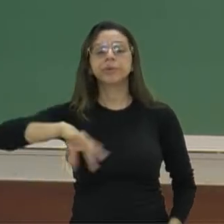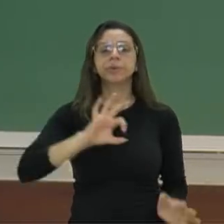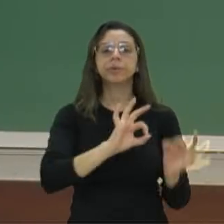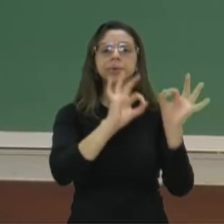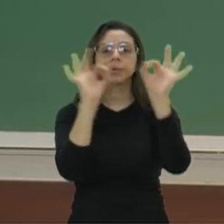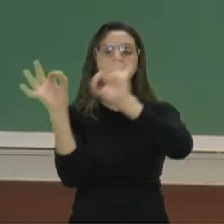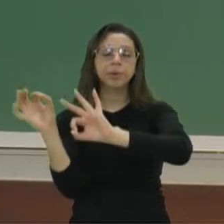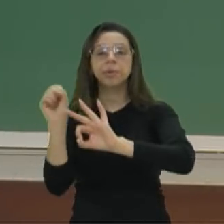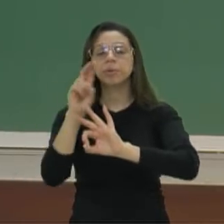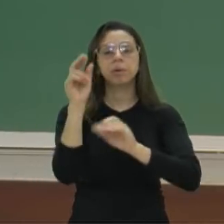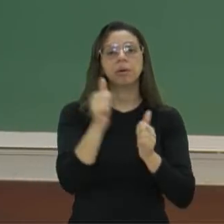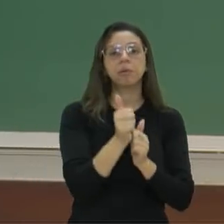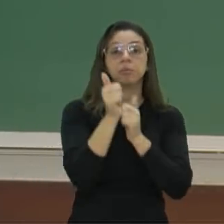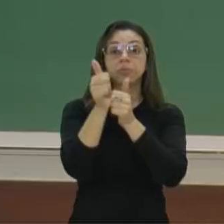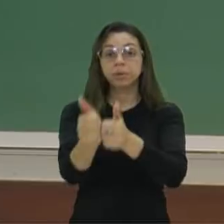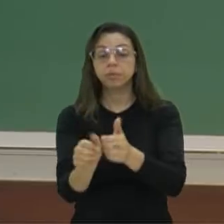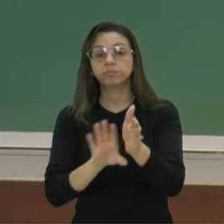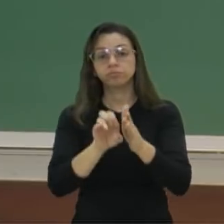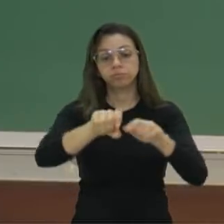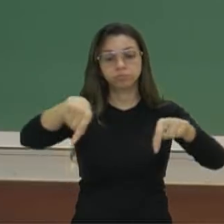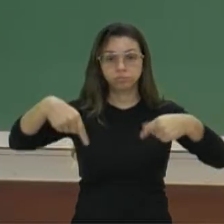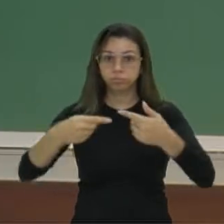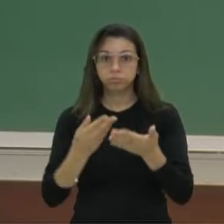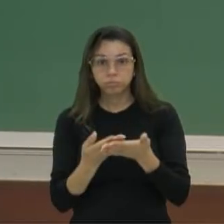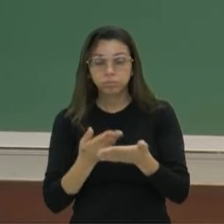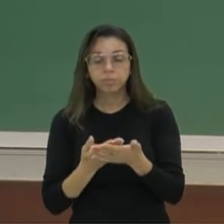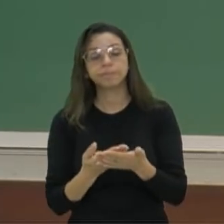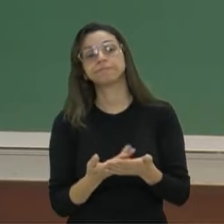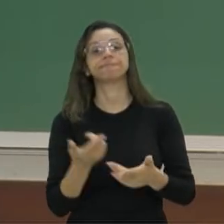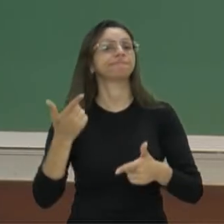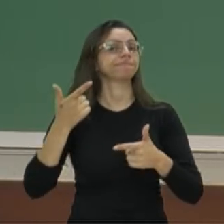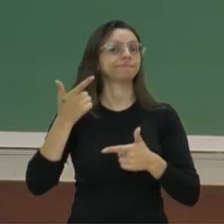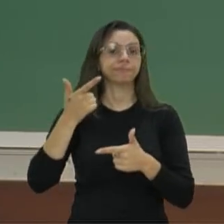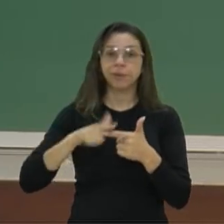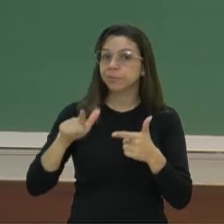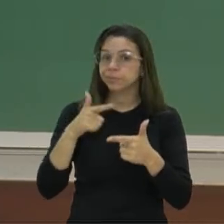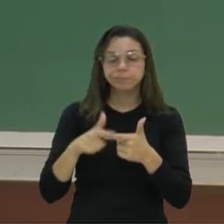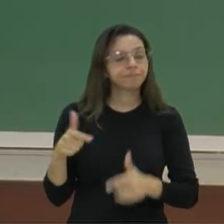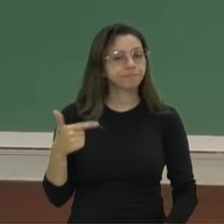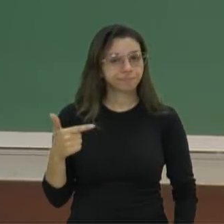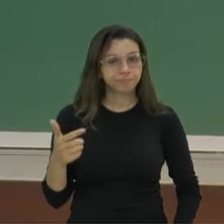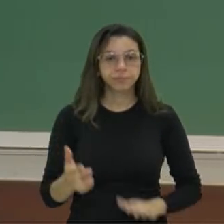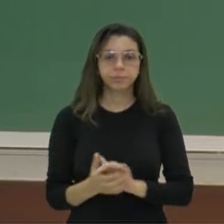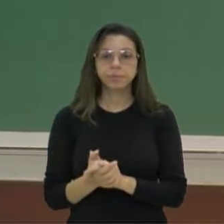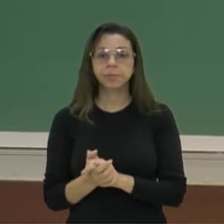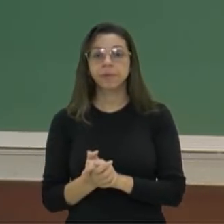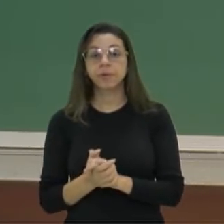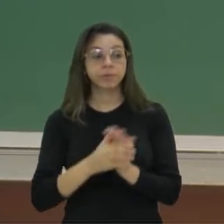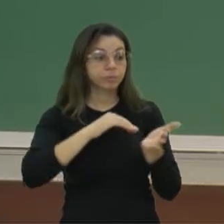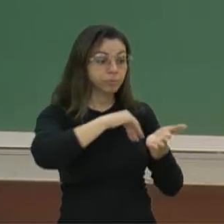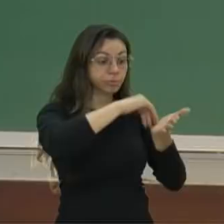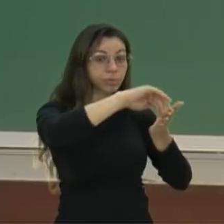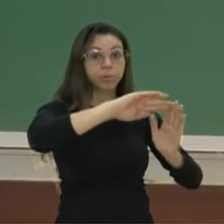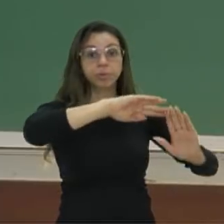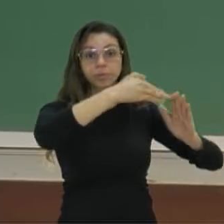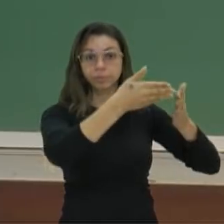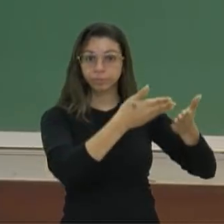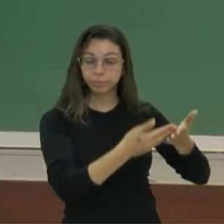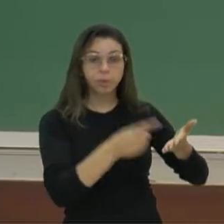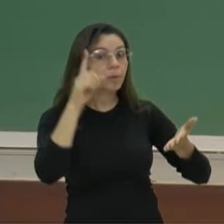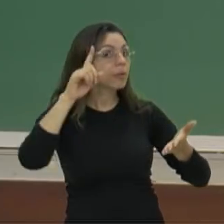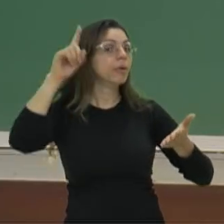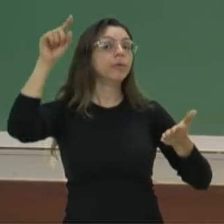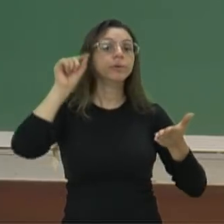não consegue acompanhar no Classroom, não tem problema. Entre em contato com a sua escola, veja qual é o dia onde